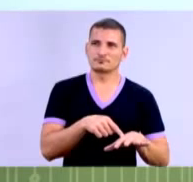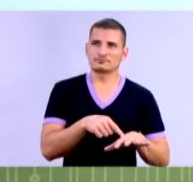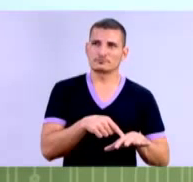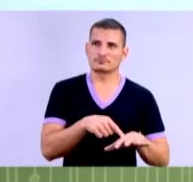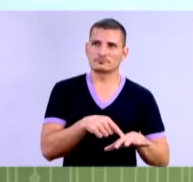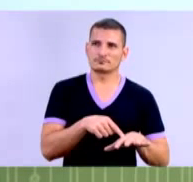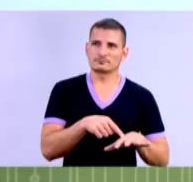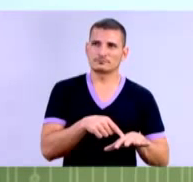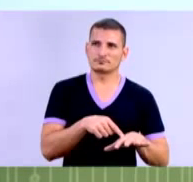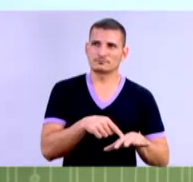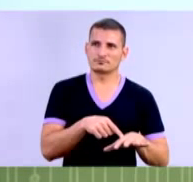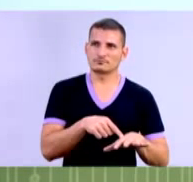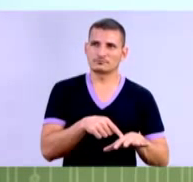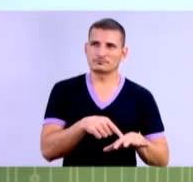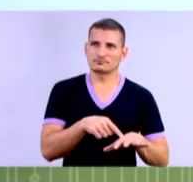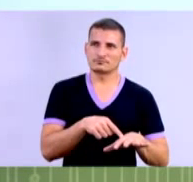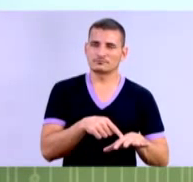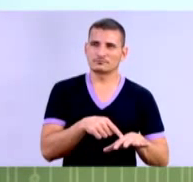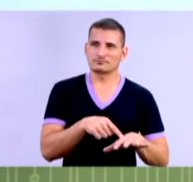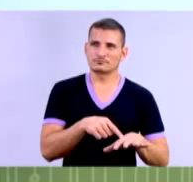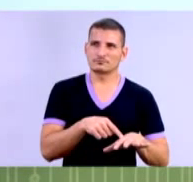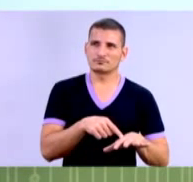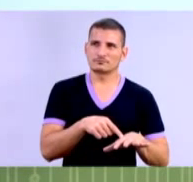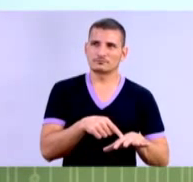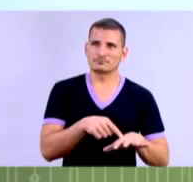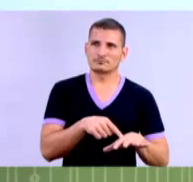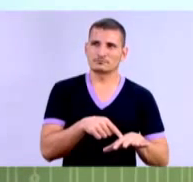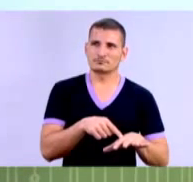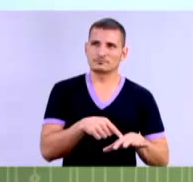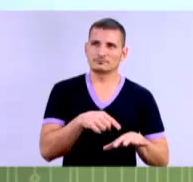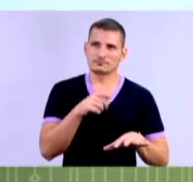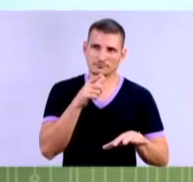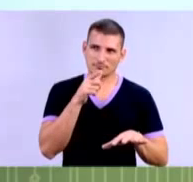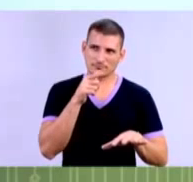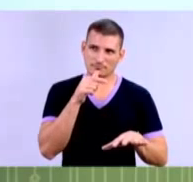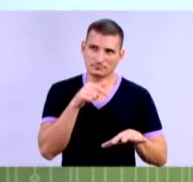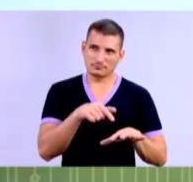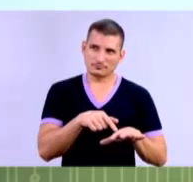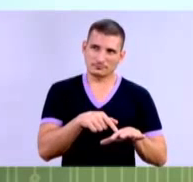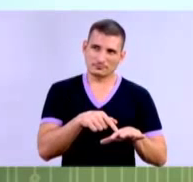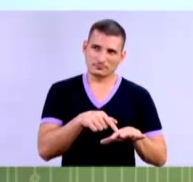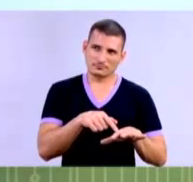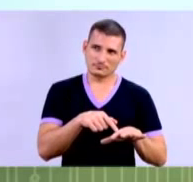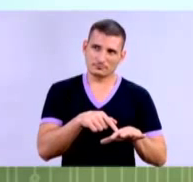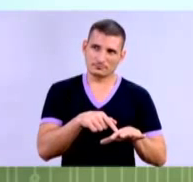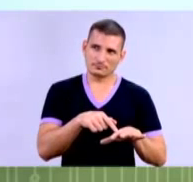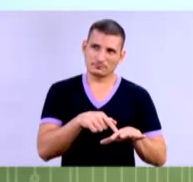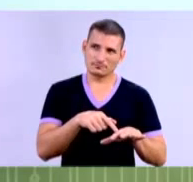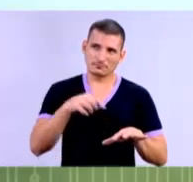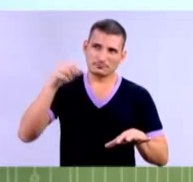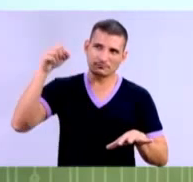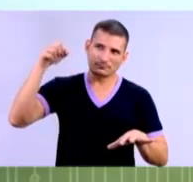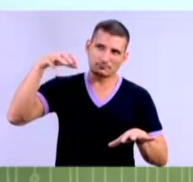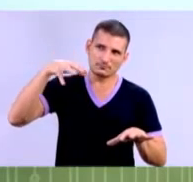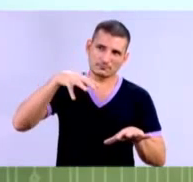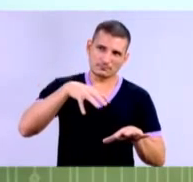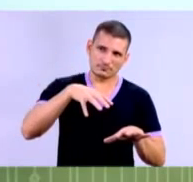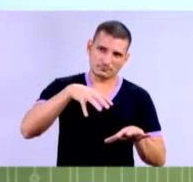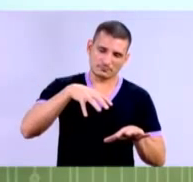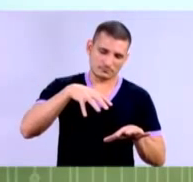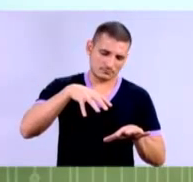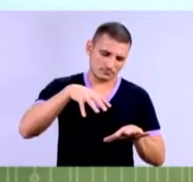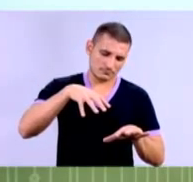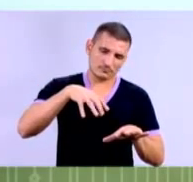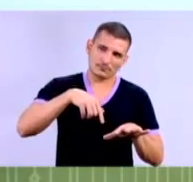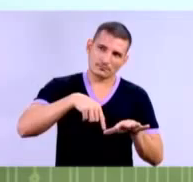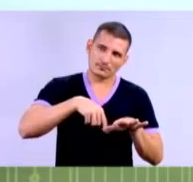Só que existe um ângulo limite em que a água ela chega e não entra. Desculpa, a luz chega na água e não entra,